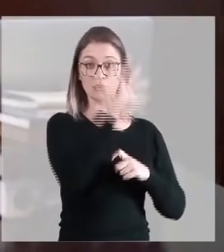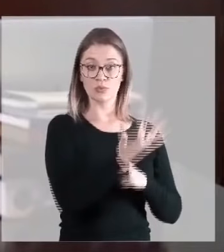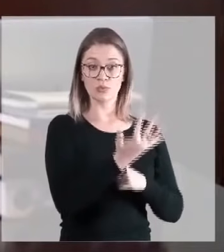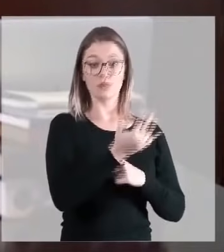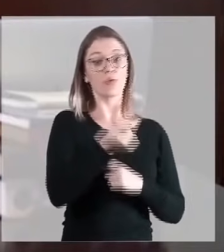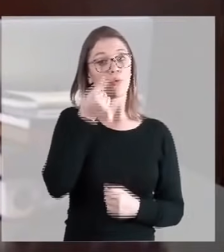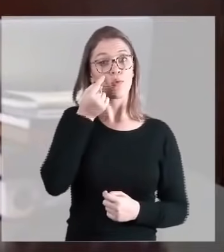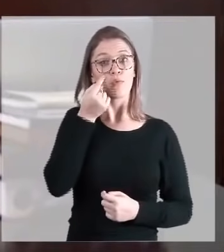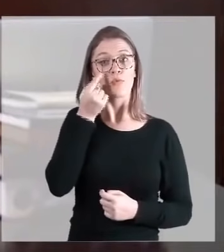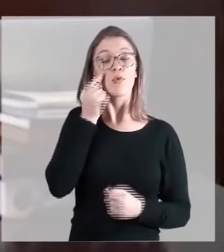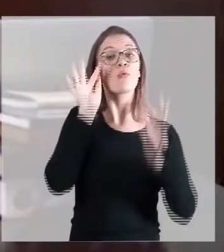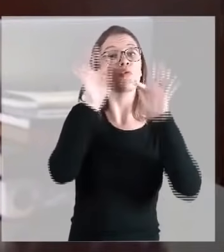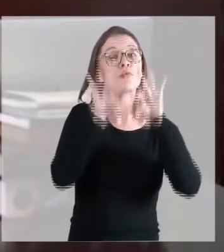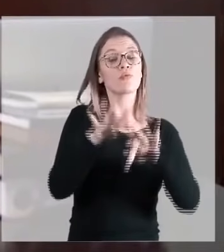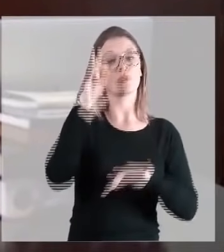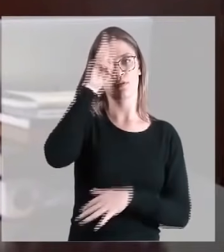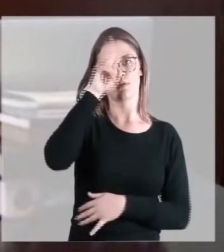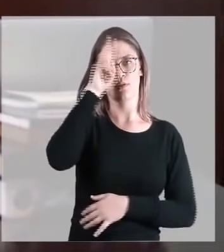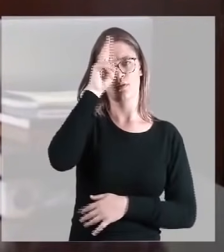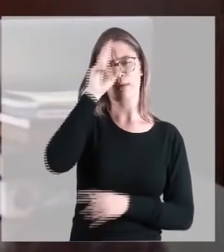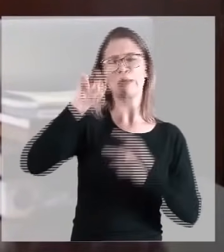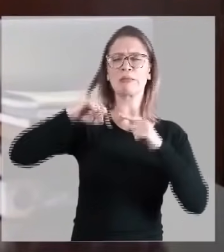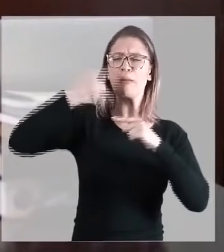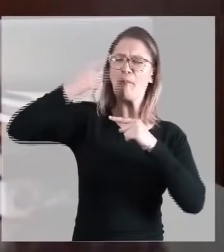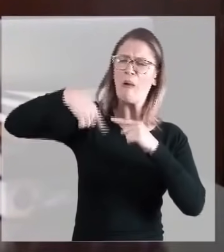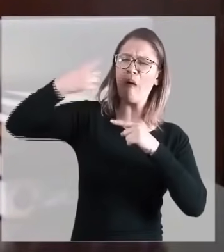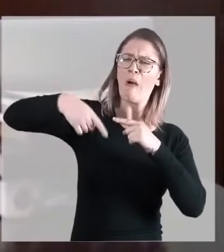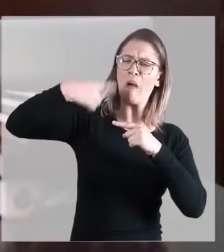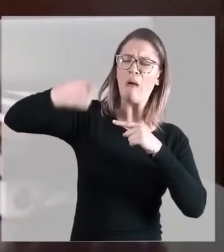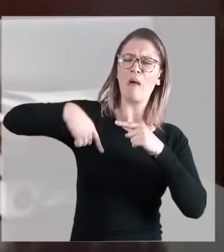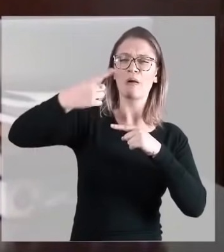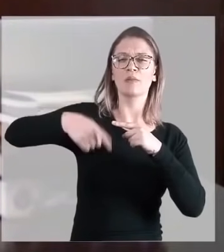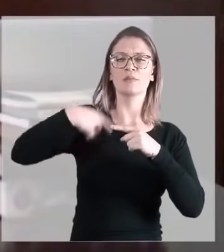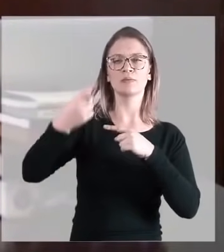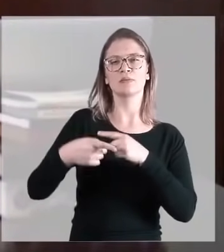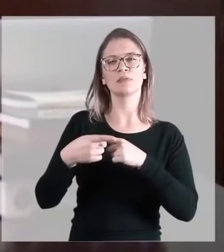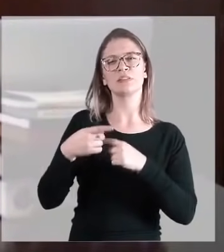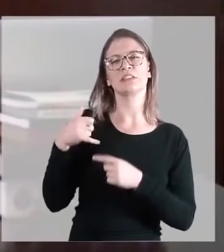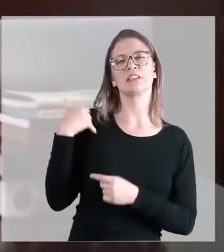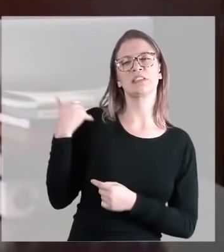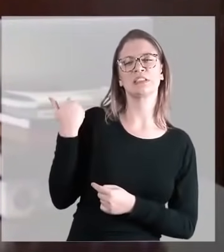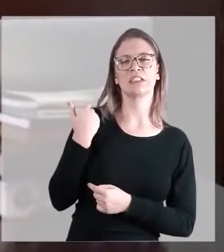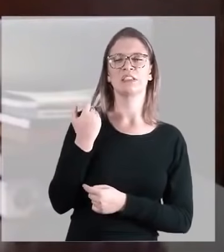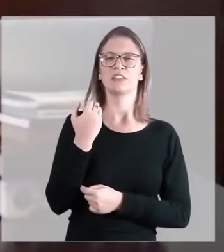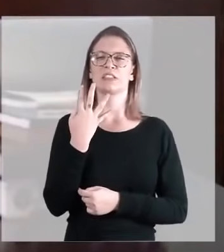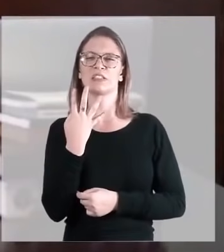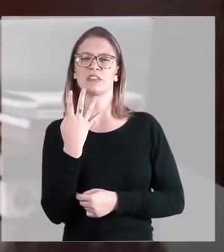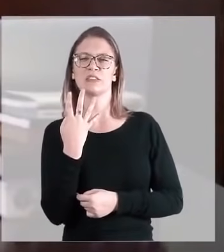Hopkins, resolveu buscar o desfecho dessa história. Depois de algum tempo, mais ou menos quando os jovens teriam